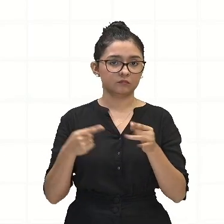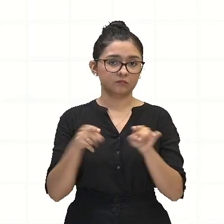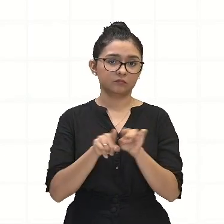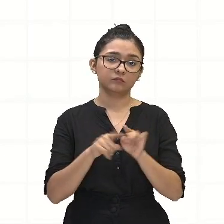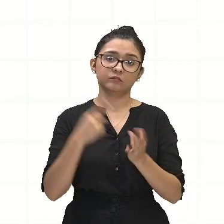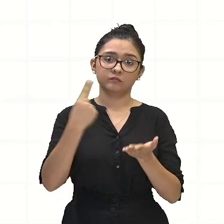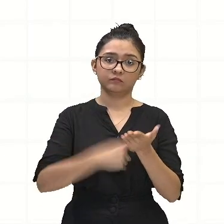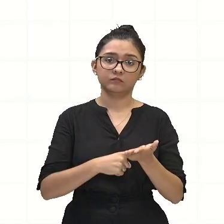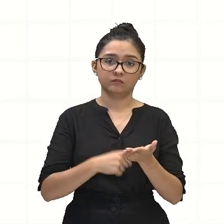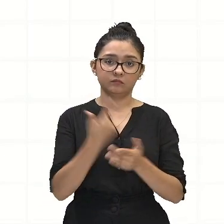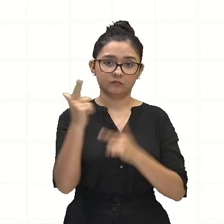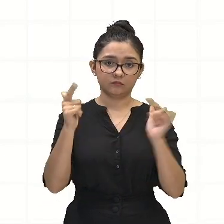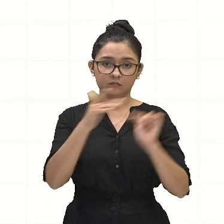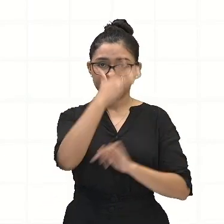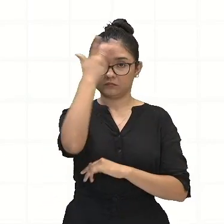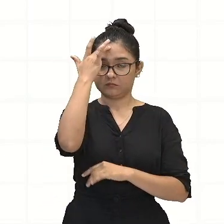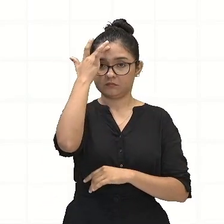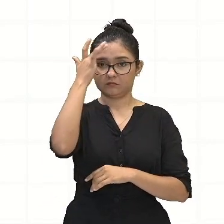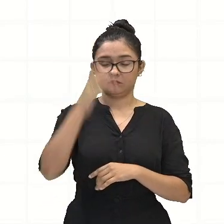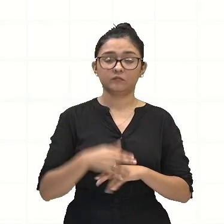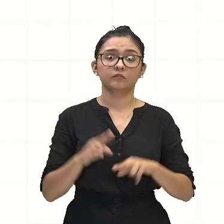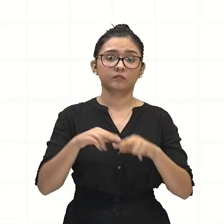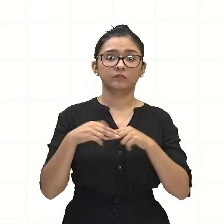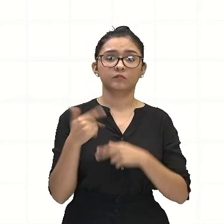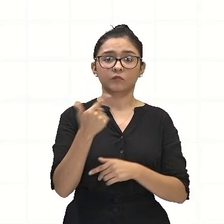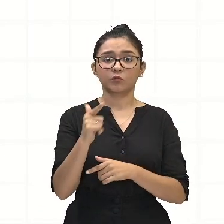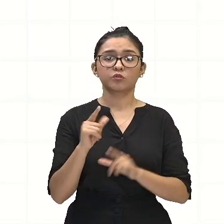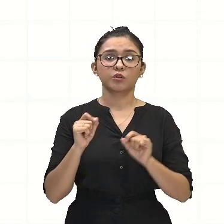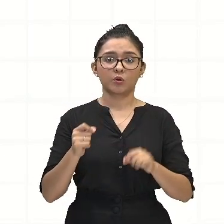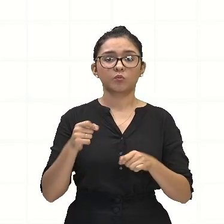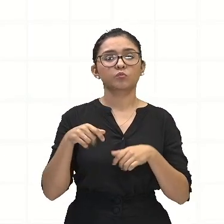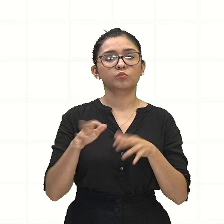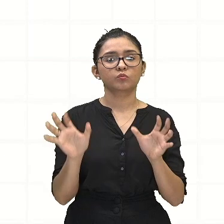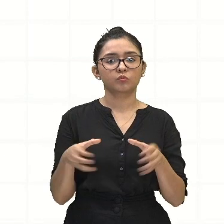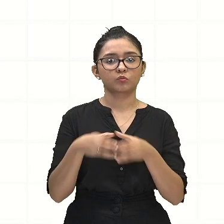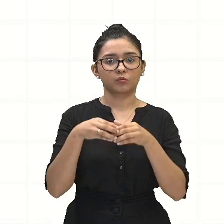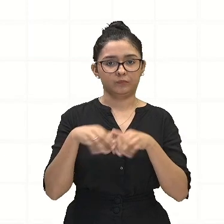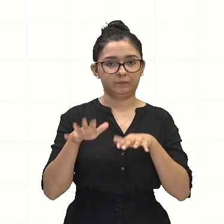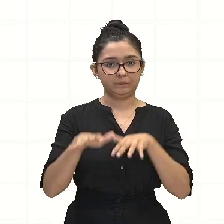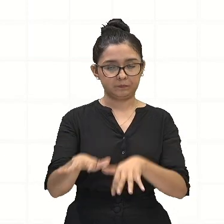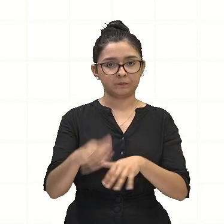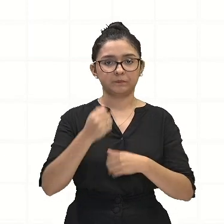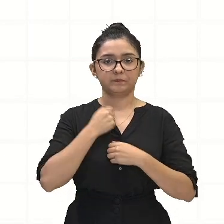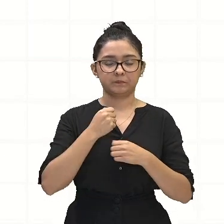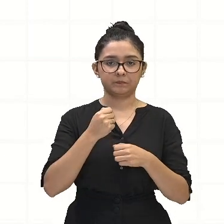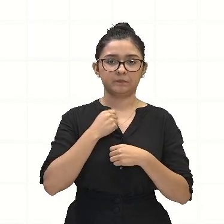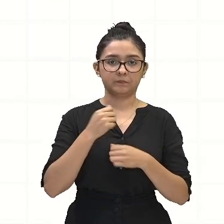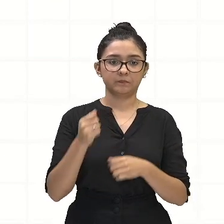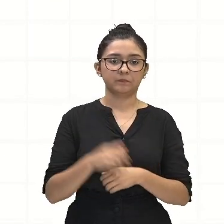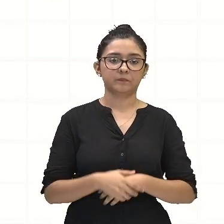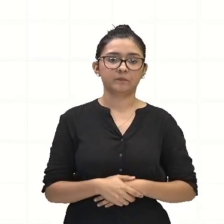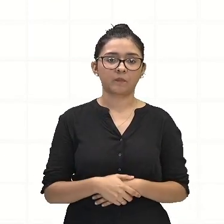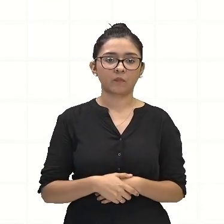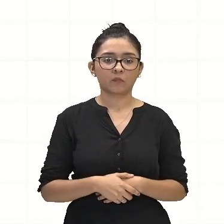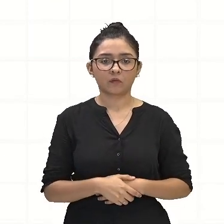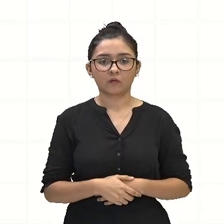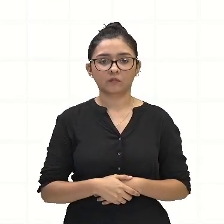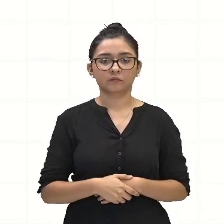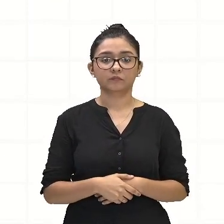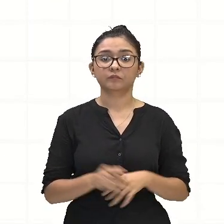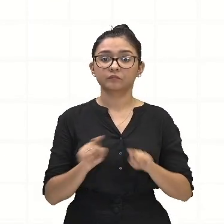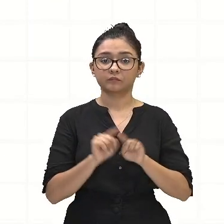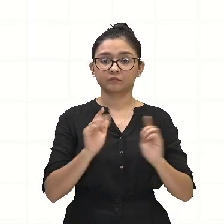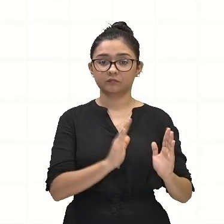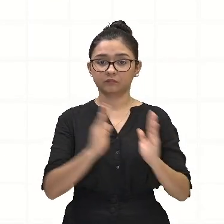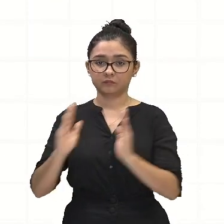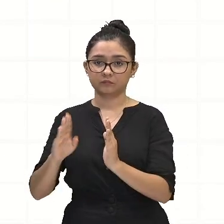contratar mercenários, porque não havia um exército unificado, não havia um exército nacional. Já na Baixa